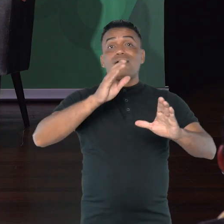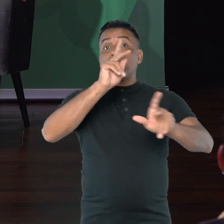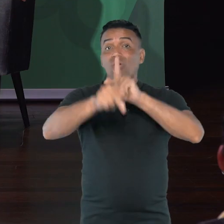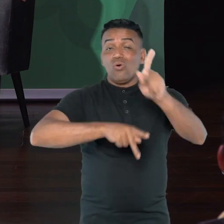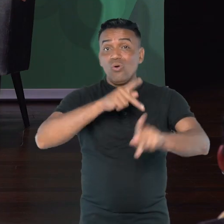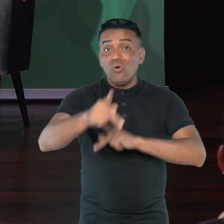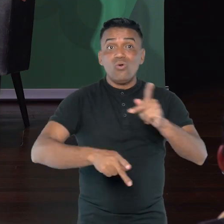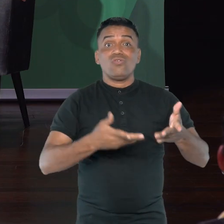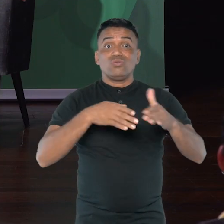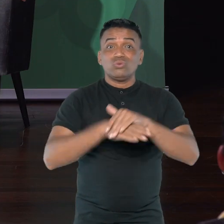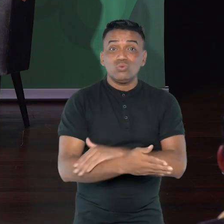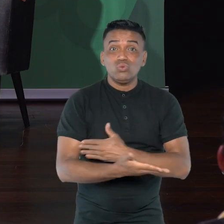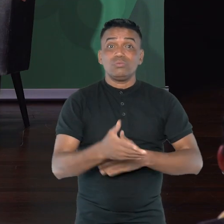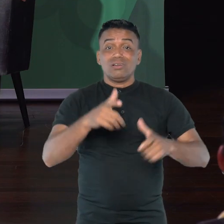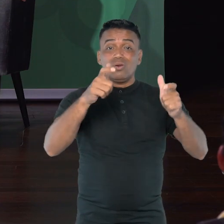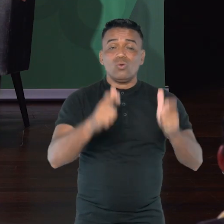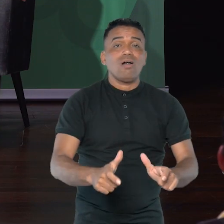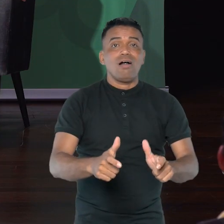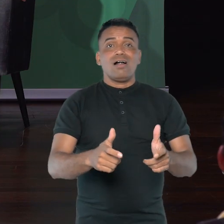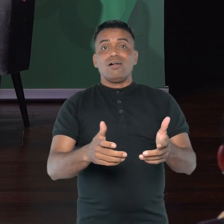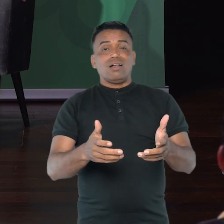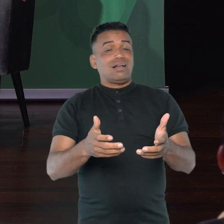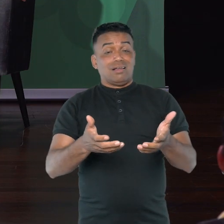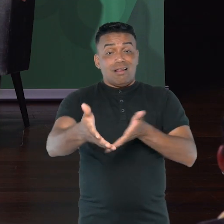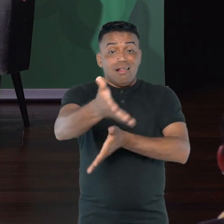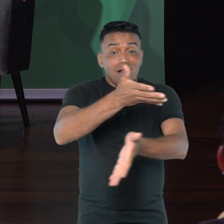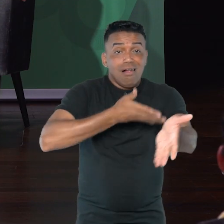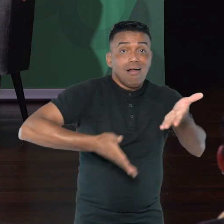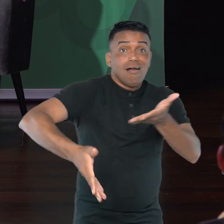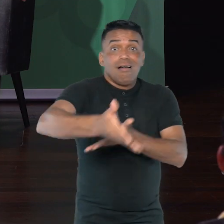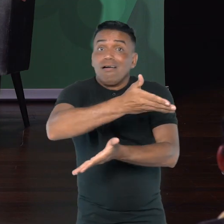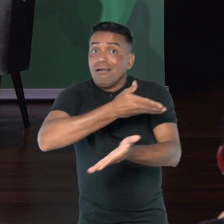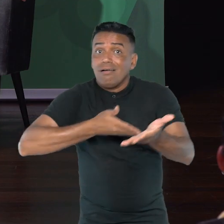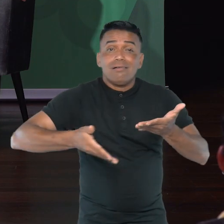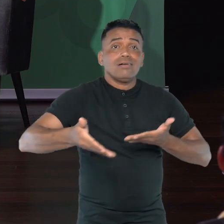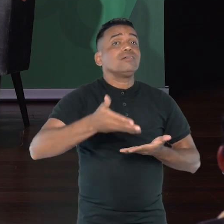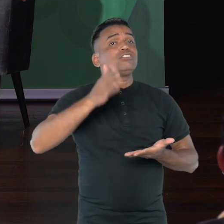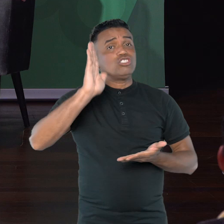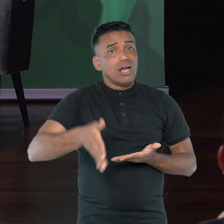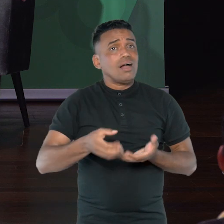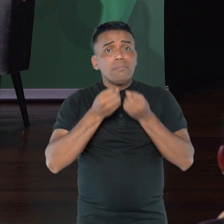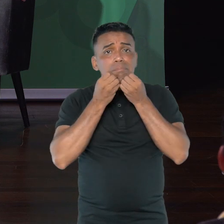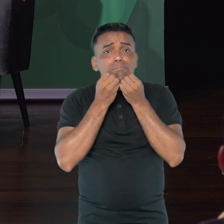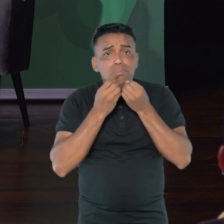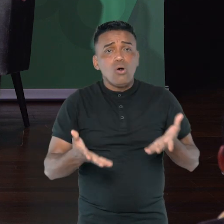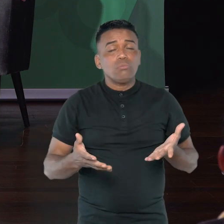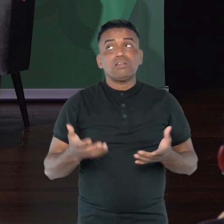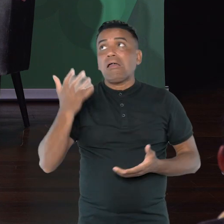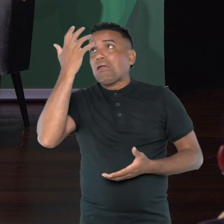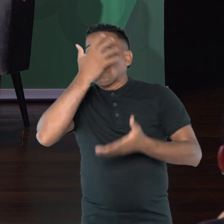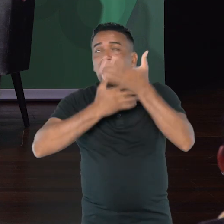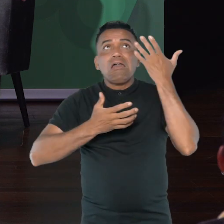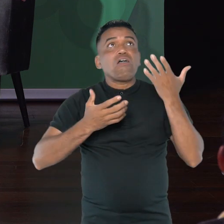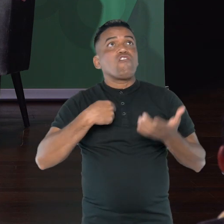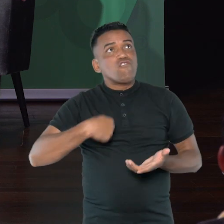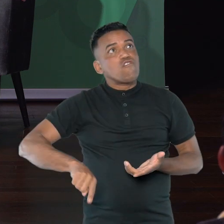falando com o seu pasto, está falando com as suas pessoas. Você está escutando as vozes da sua região. Isso já é essencial, isso já basta. A gente não precisa ter